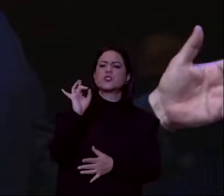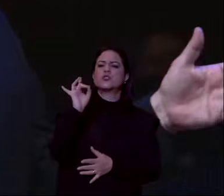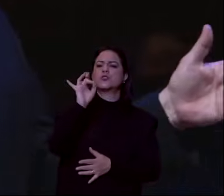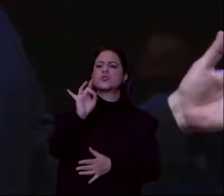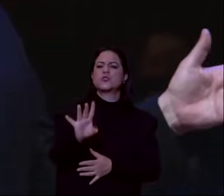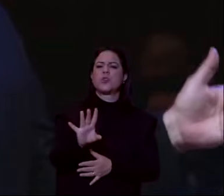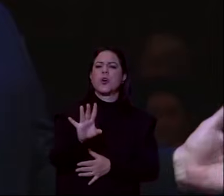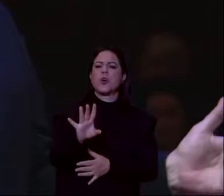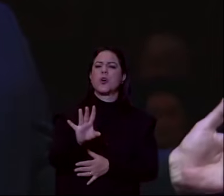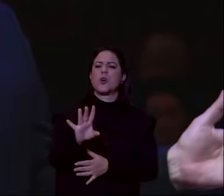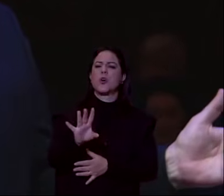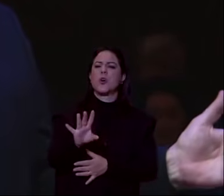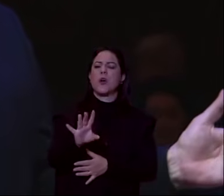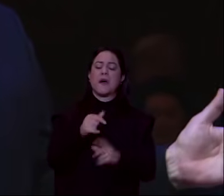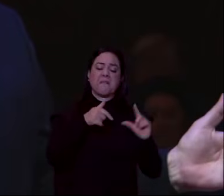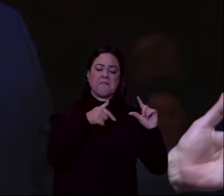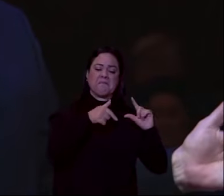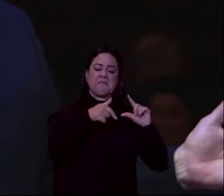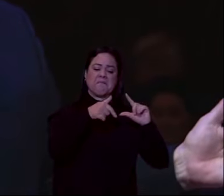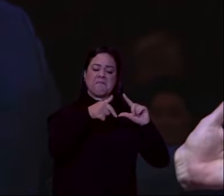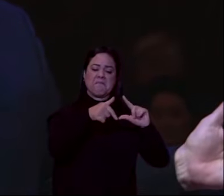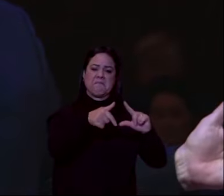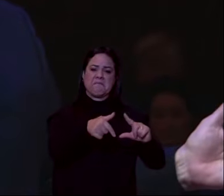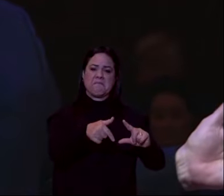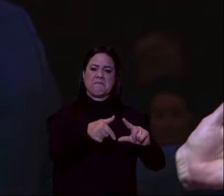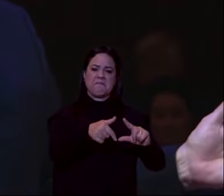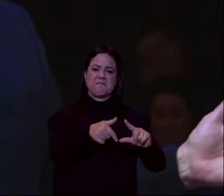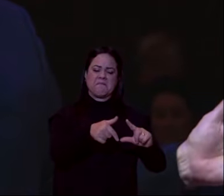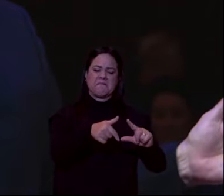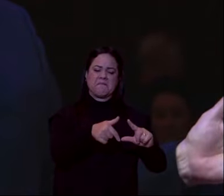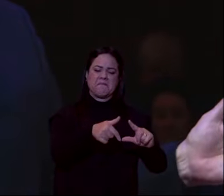somente a frieza da liturgia.